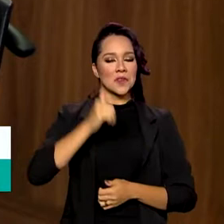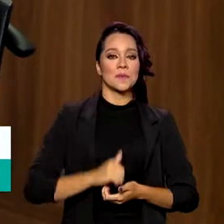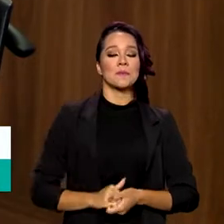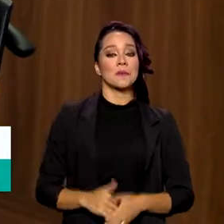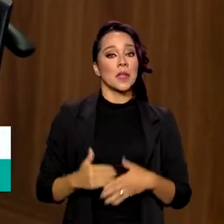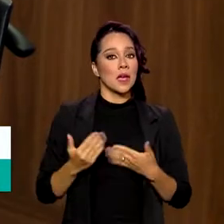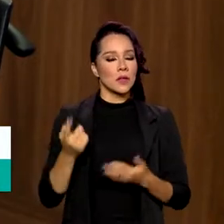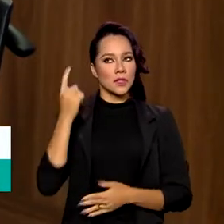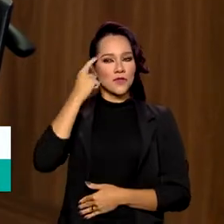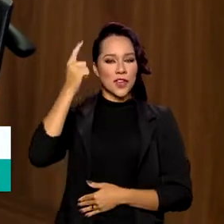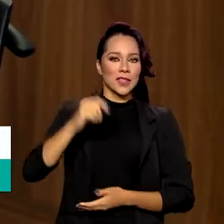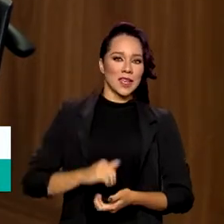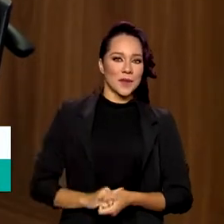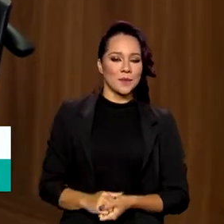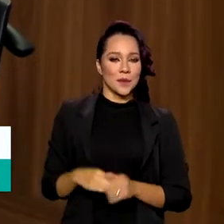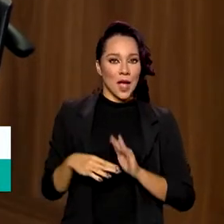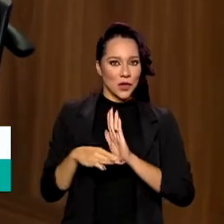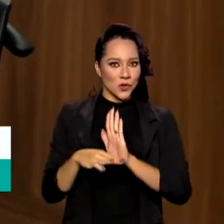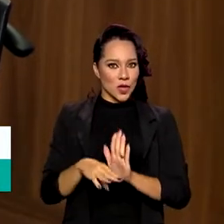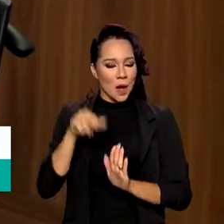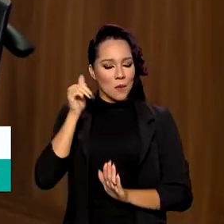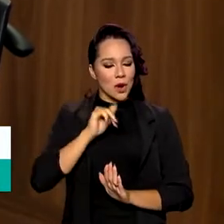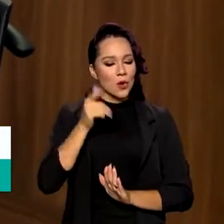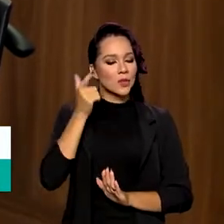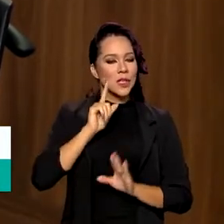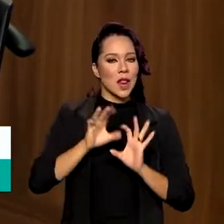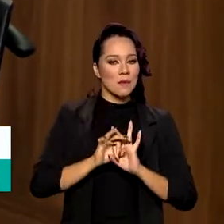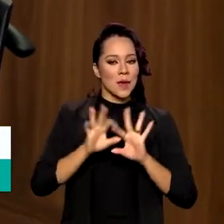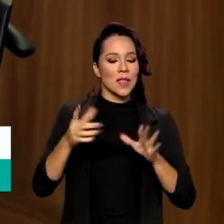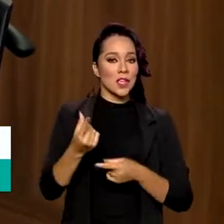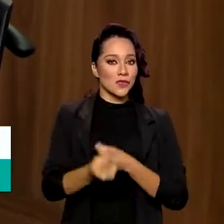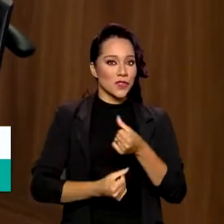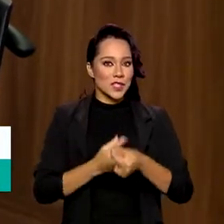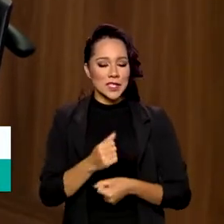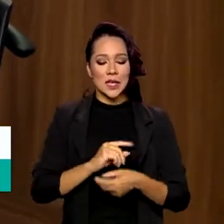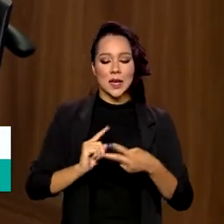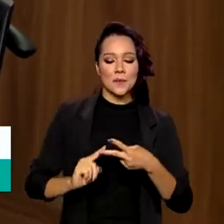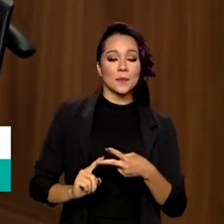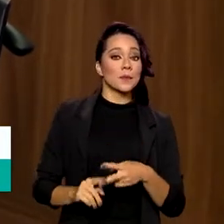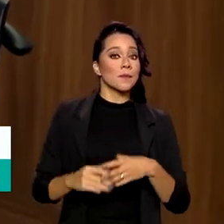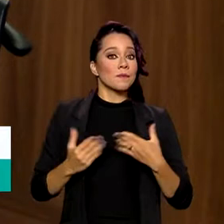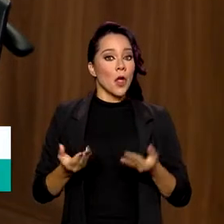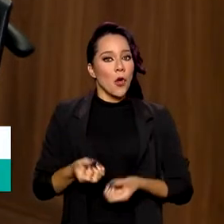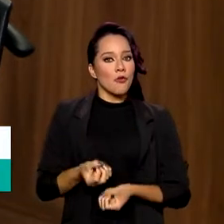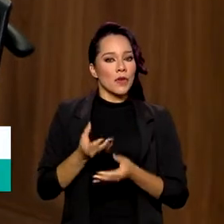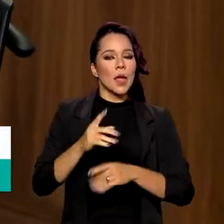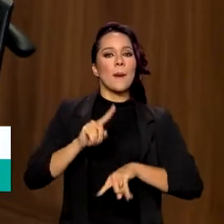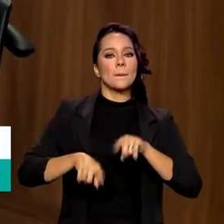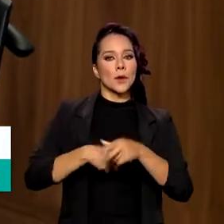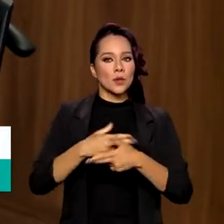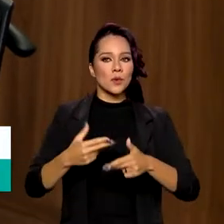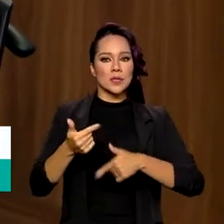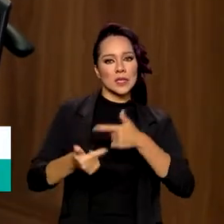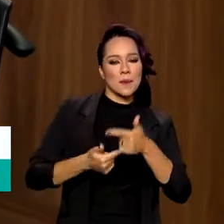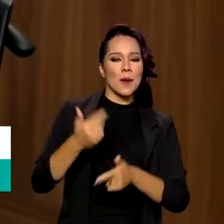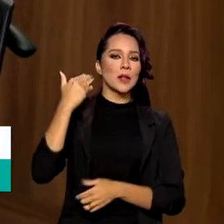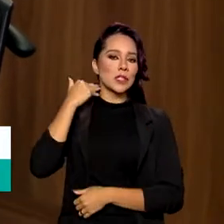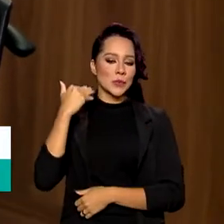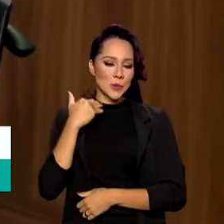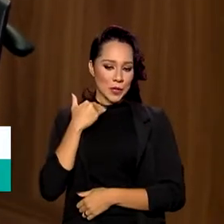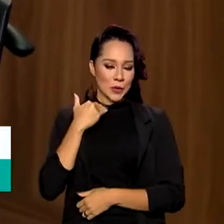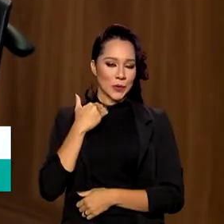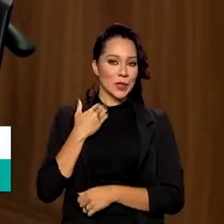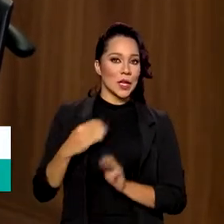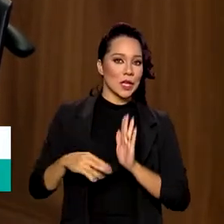Então essa foi a ideia ajudá-la na independência financeira e com isso ofertar produtos e serviços bancários